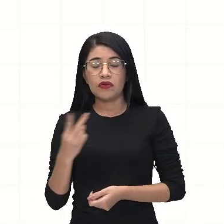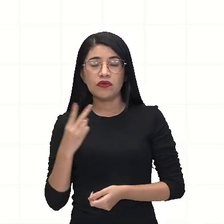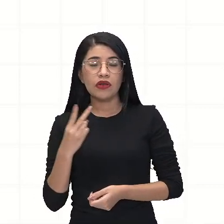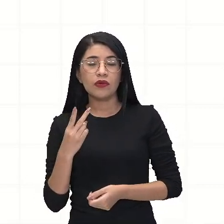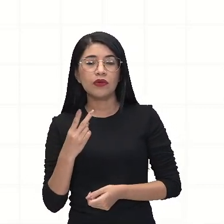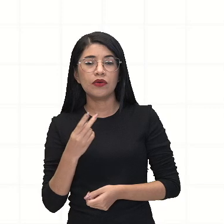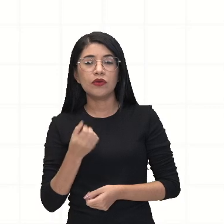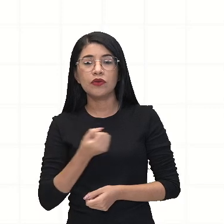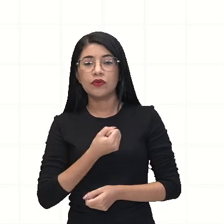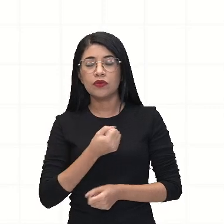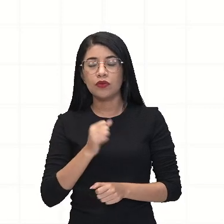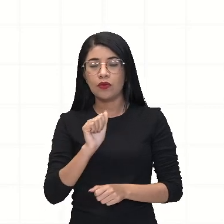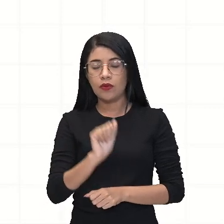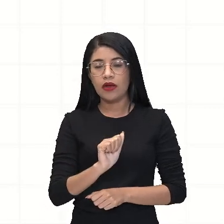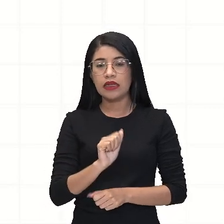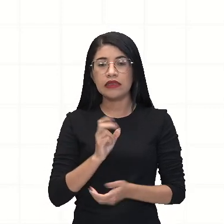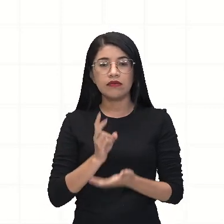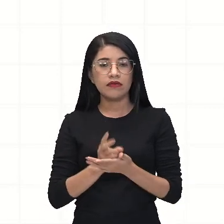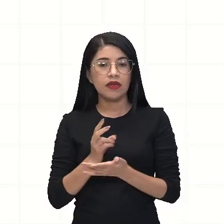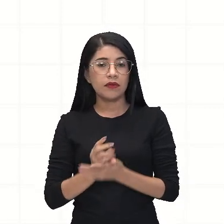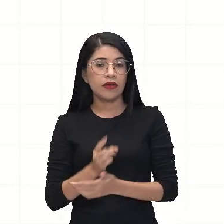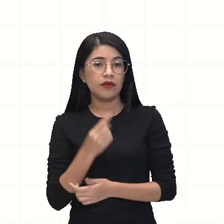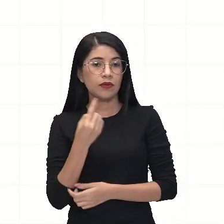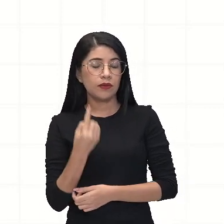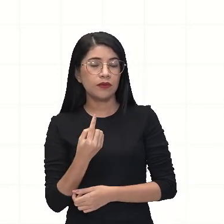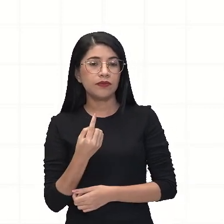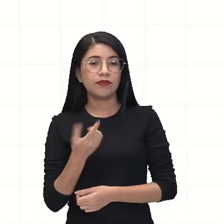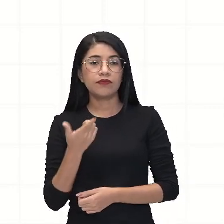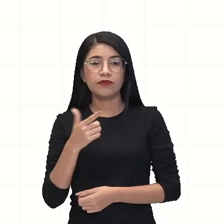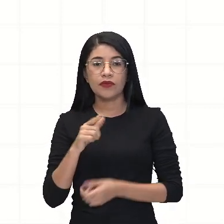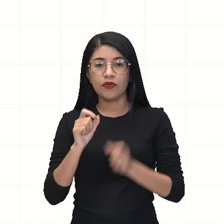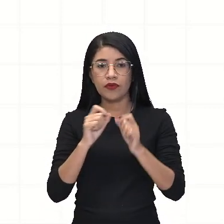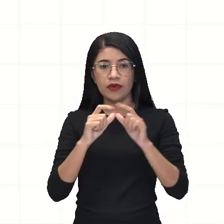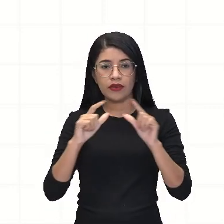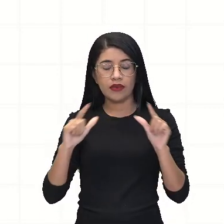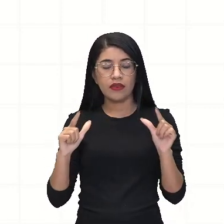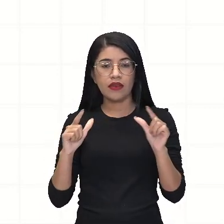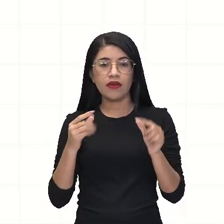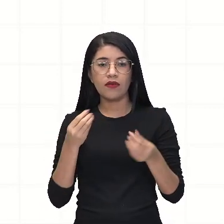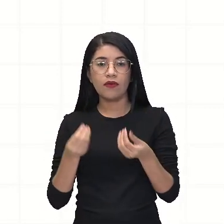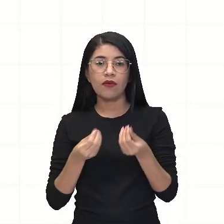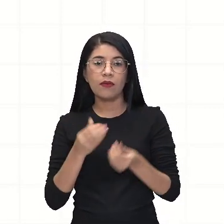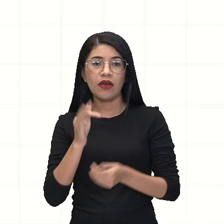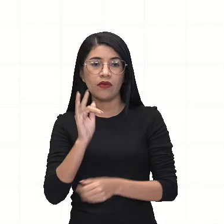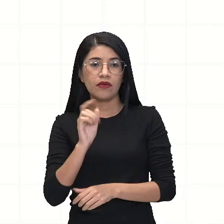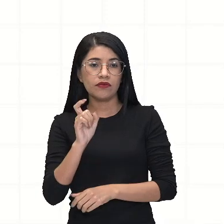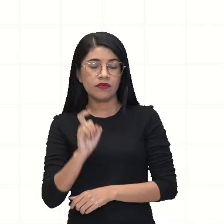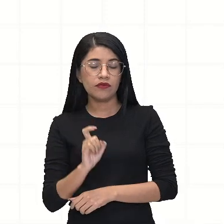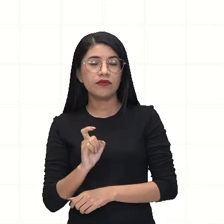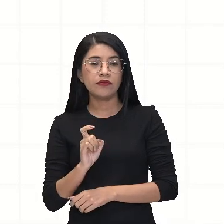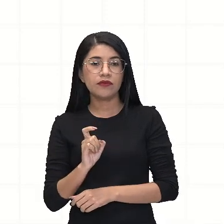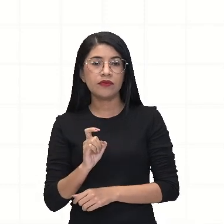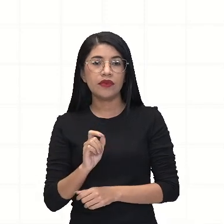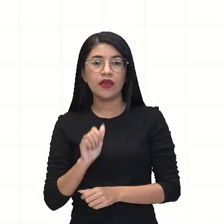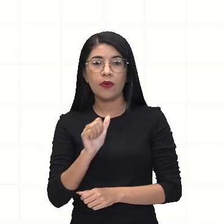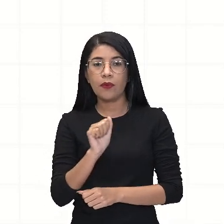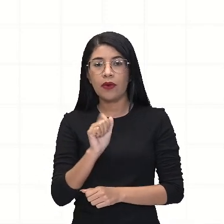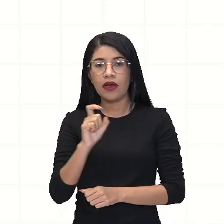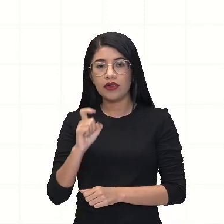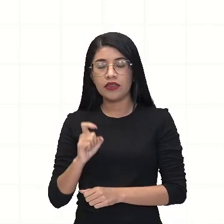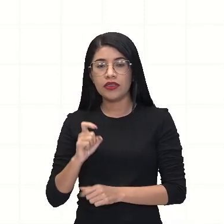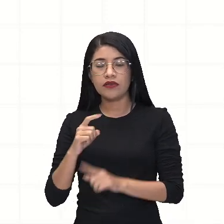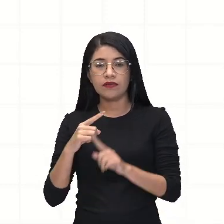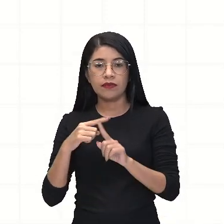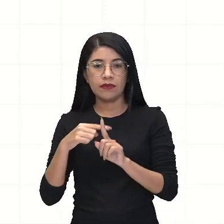A. Ele sempre vai ser 1. Então, de novo, a gente tem a estrutura da função afim,